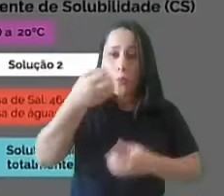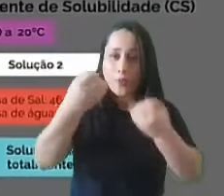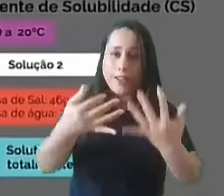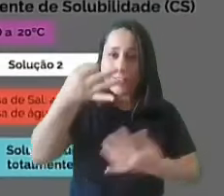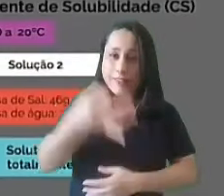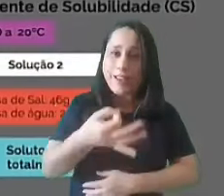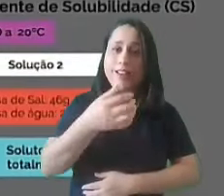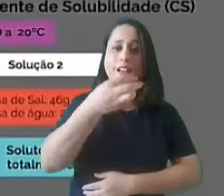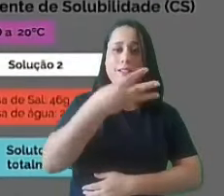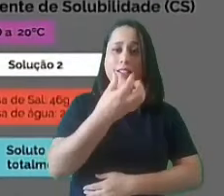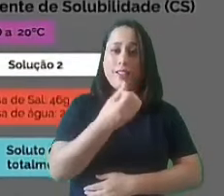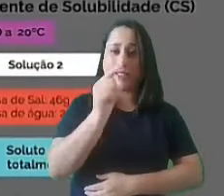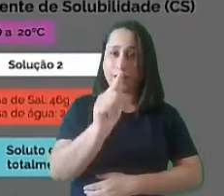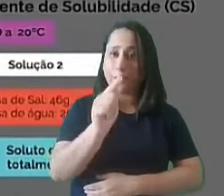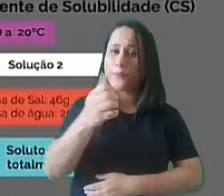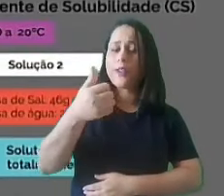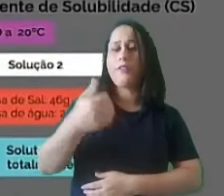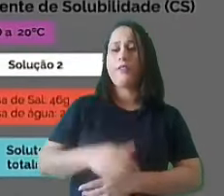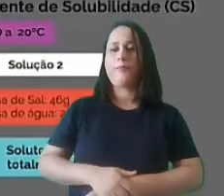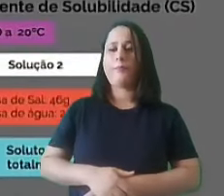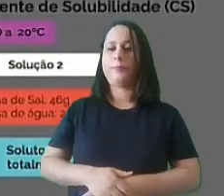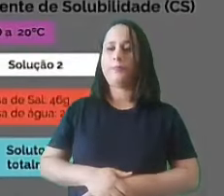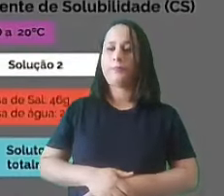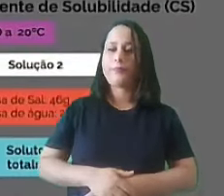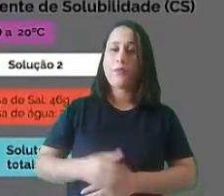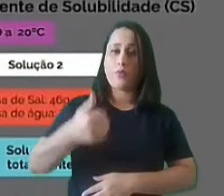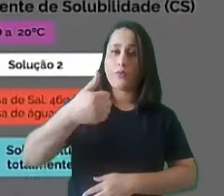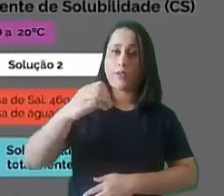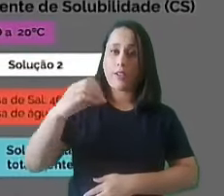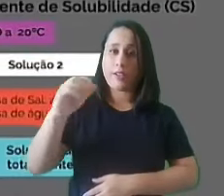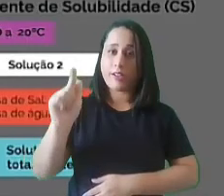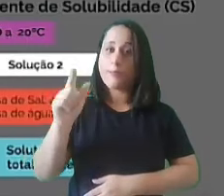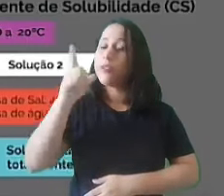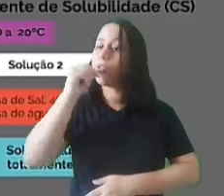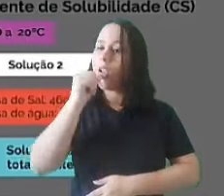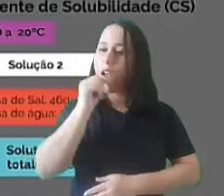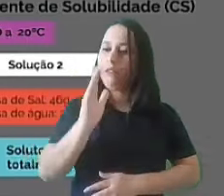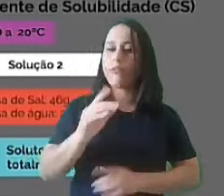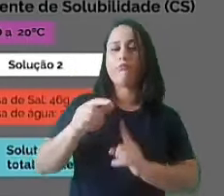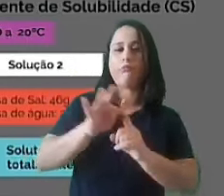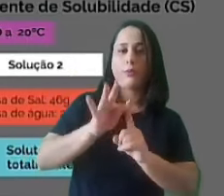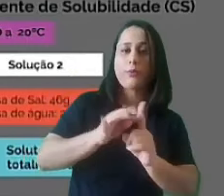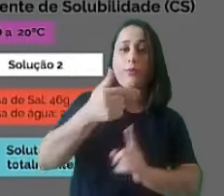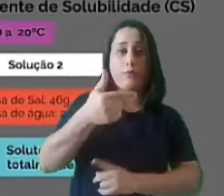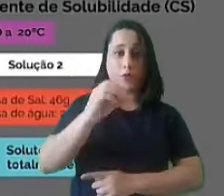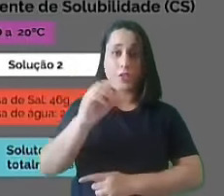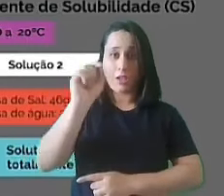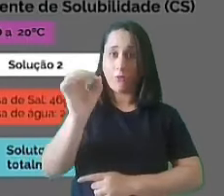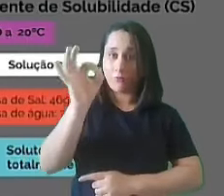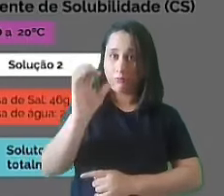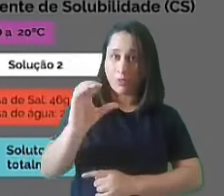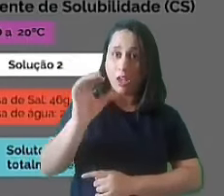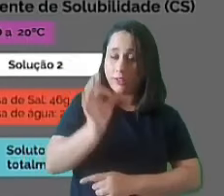Então, vejamos. O coeficiente de solubilidade do cloreto de sódio é 36 gramas em 100 gramas